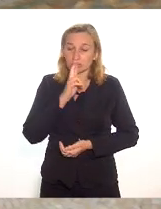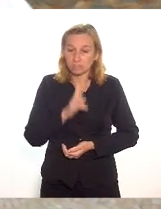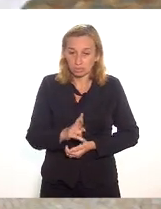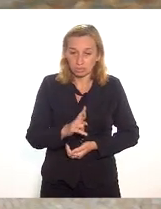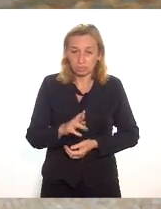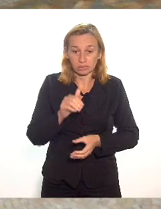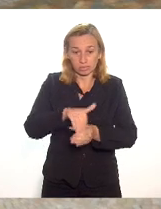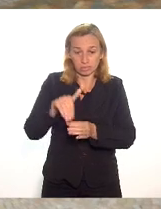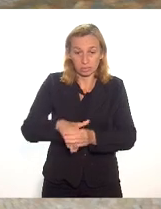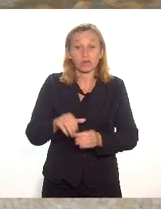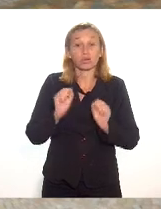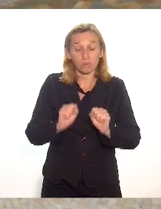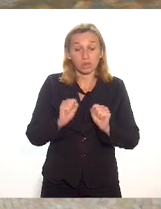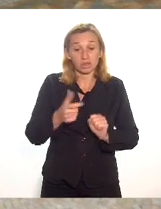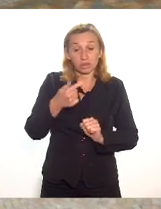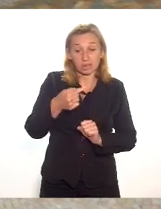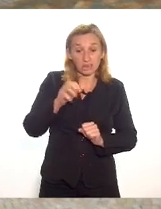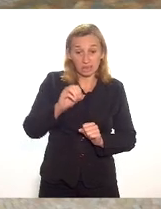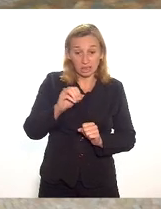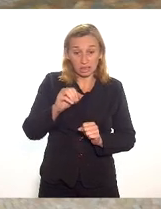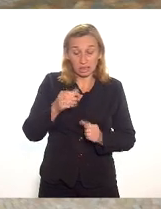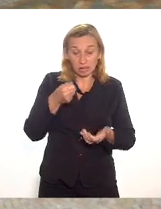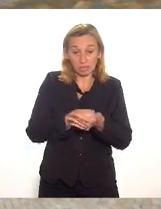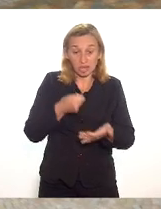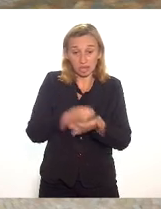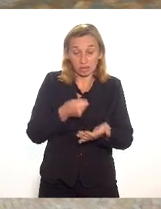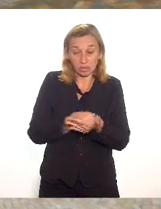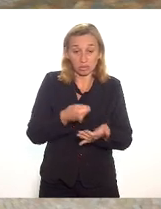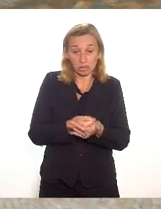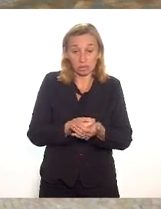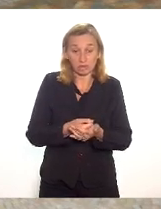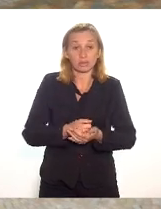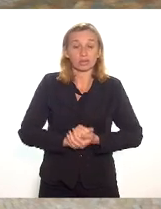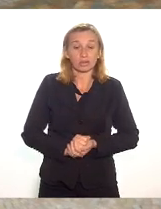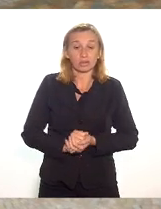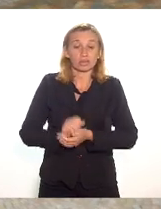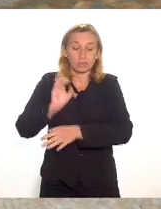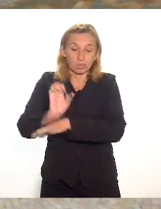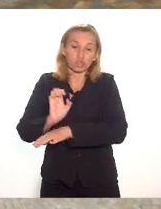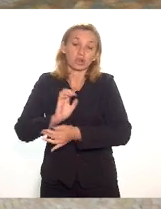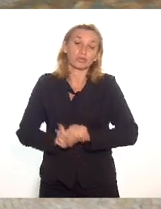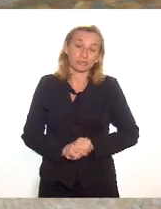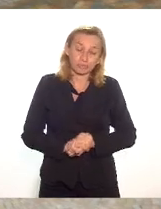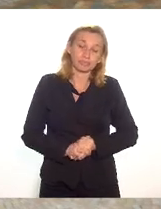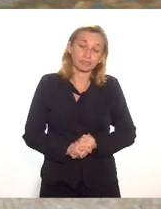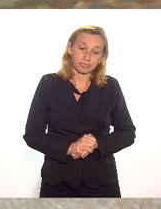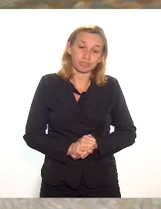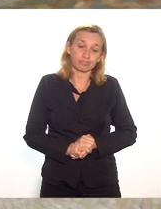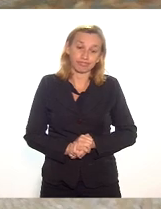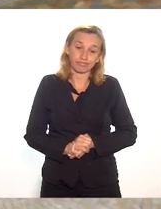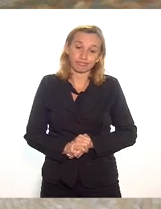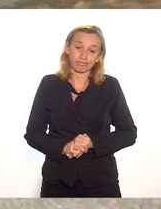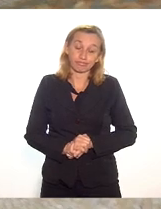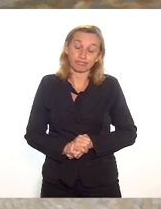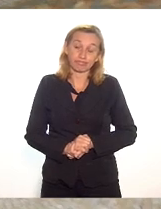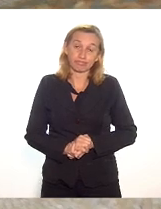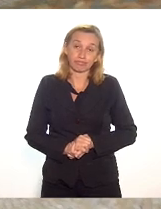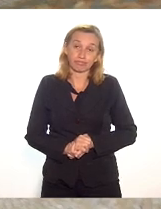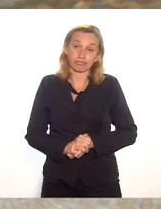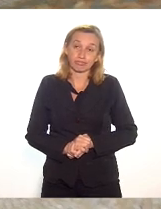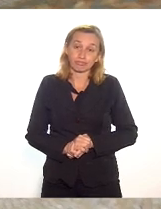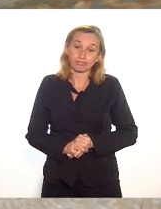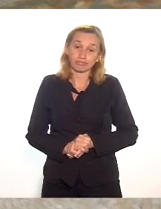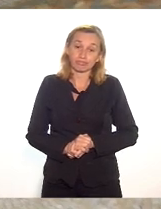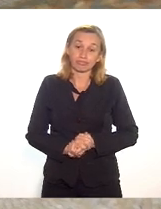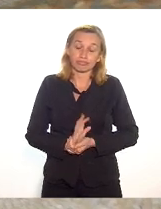gente podia ter os 70 brigando pelo Estado. 70 brigando pelo Estado. E